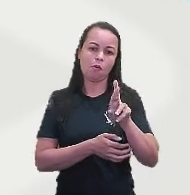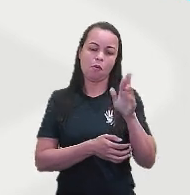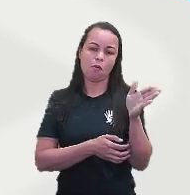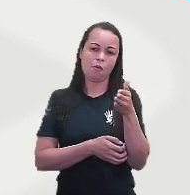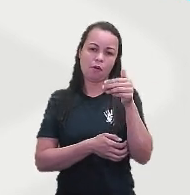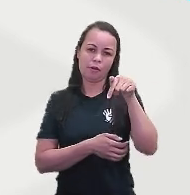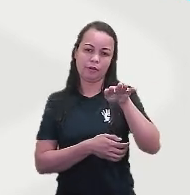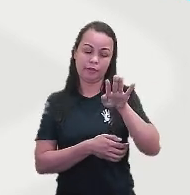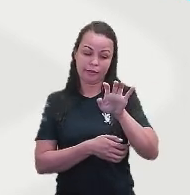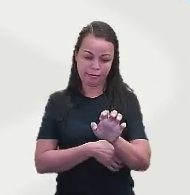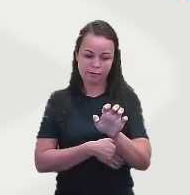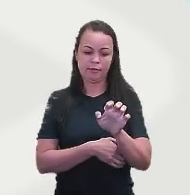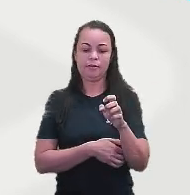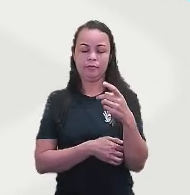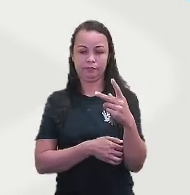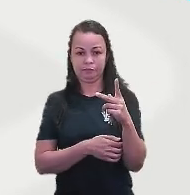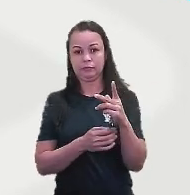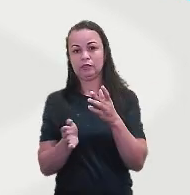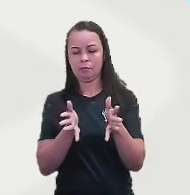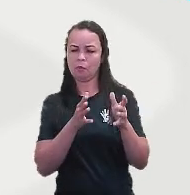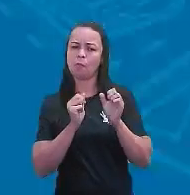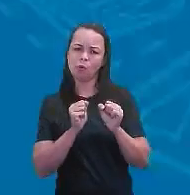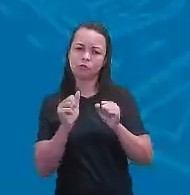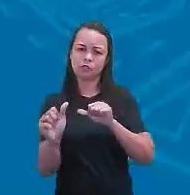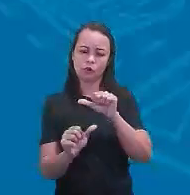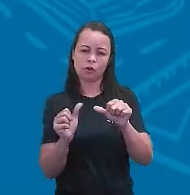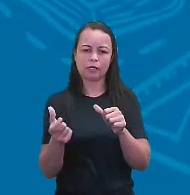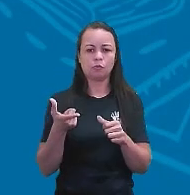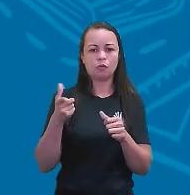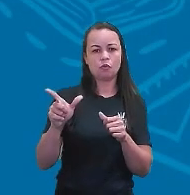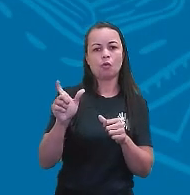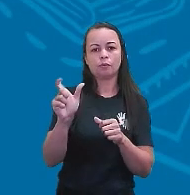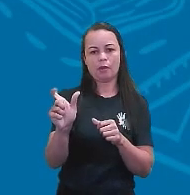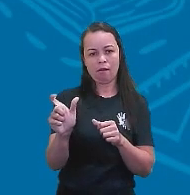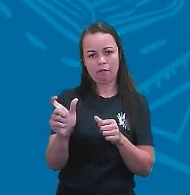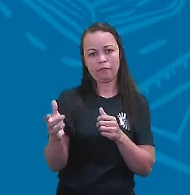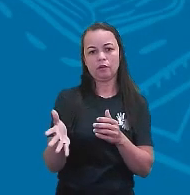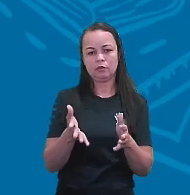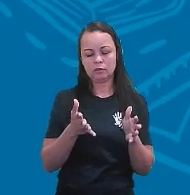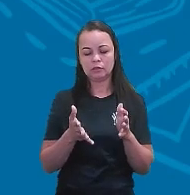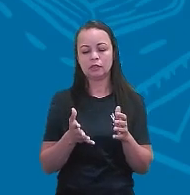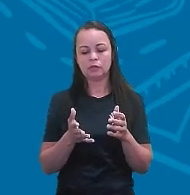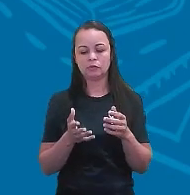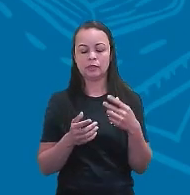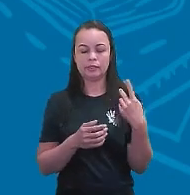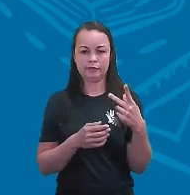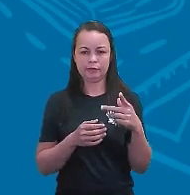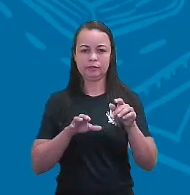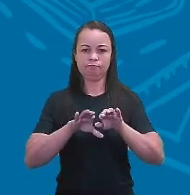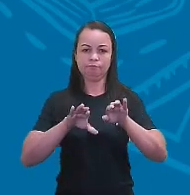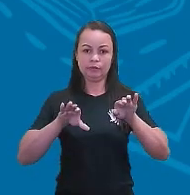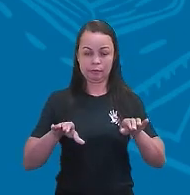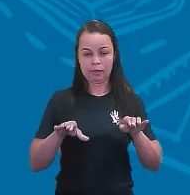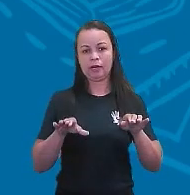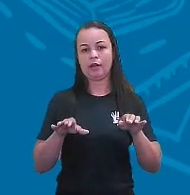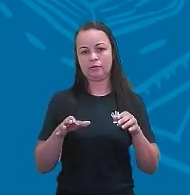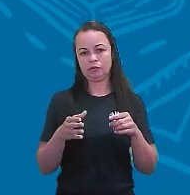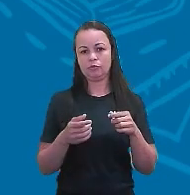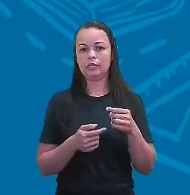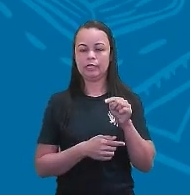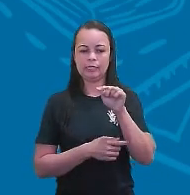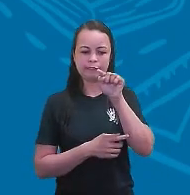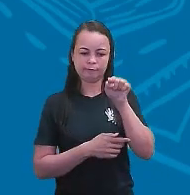por qual razão ou por qual motivo, nós utilizamos aí esse porquê separado e sem